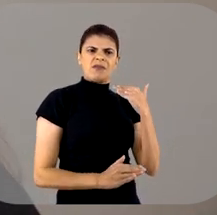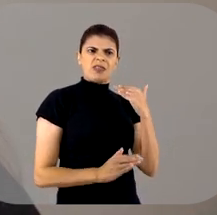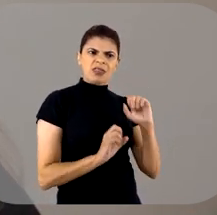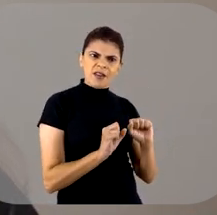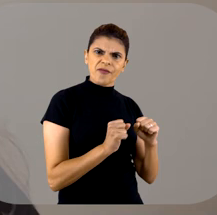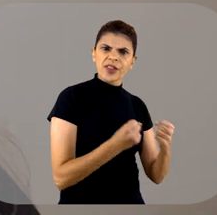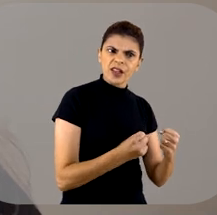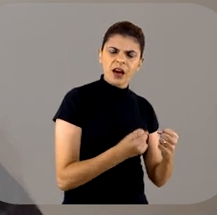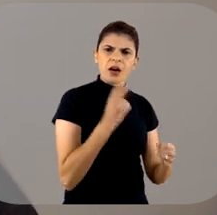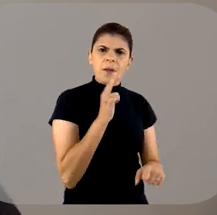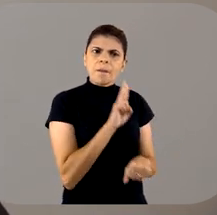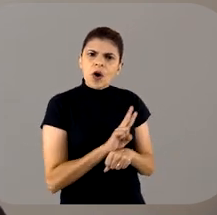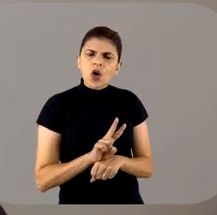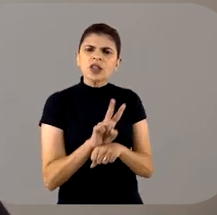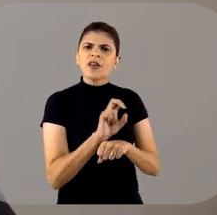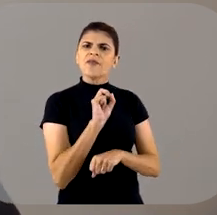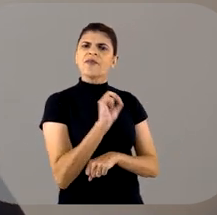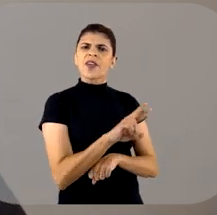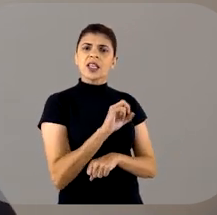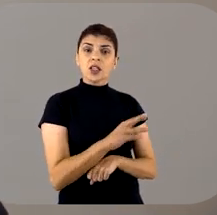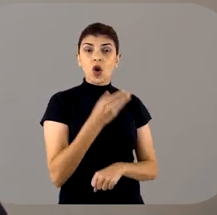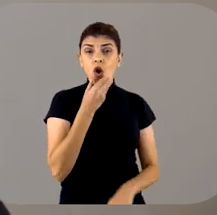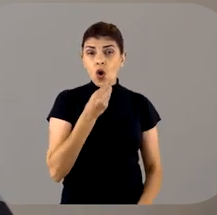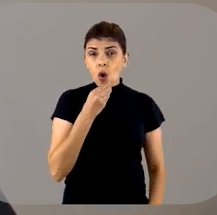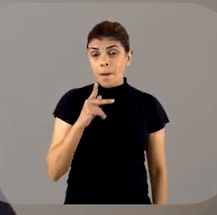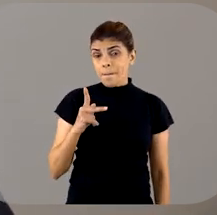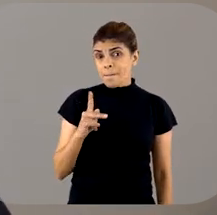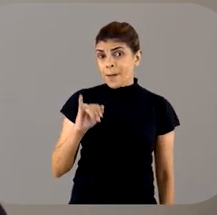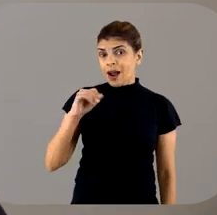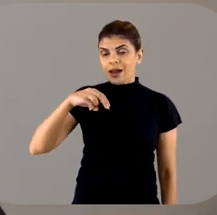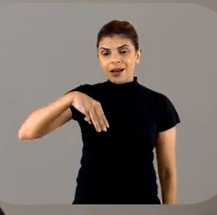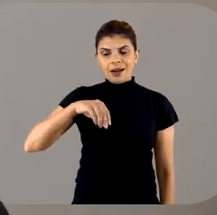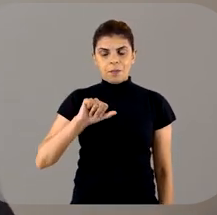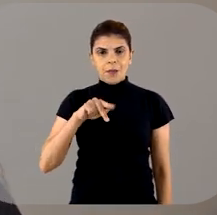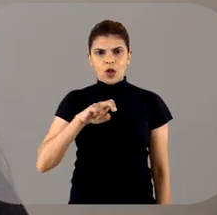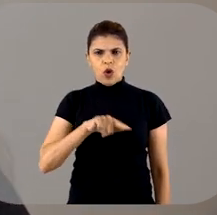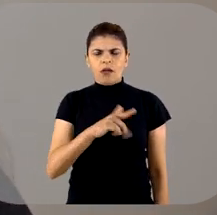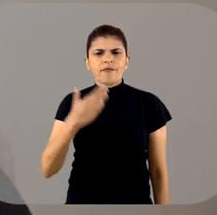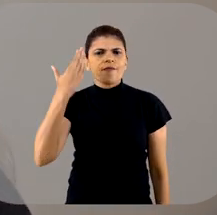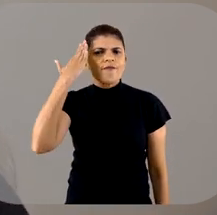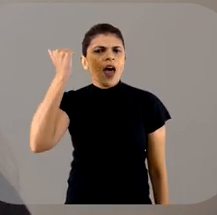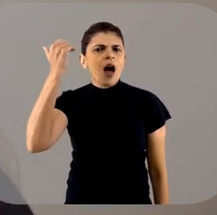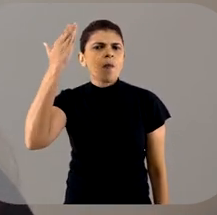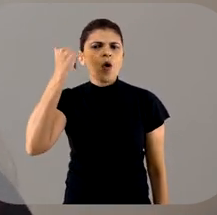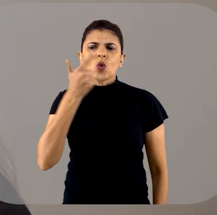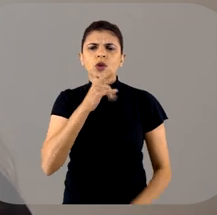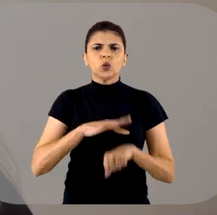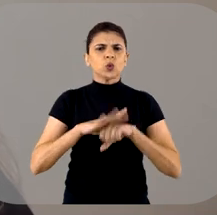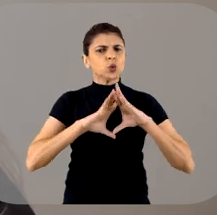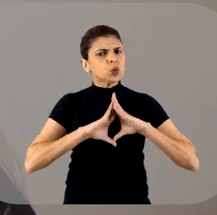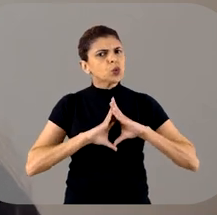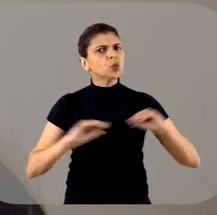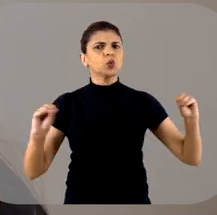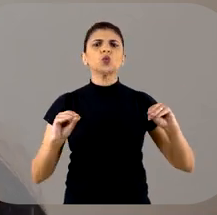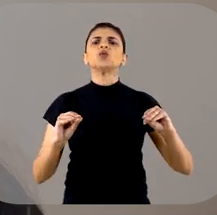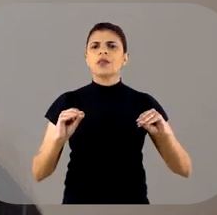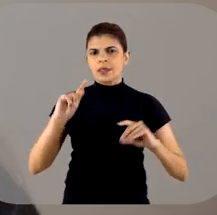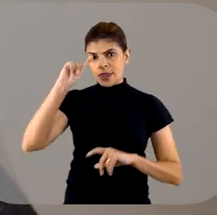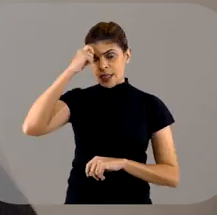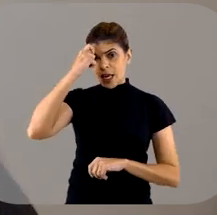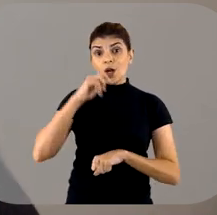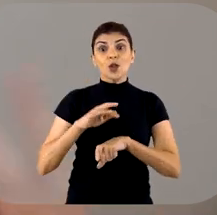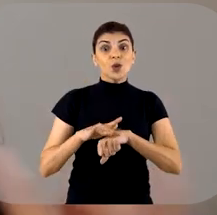negras. Defenderam e protegeram um curador chamado Pai Manuel, que tinha fama de curar os negros do